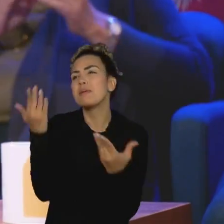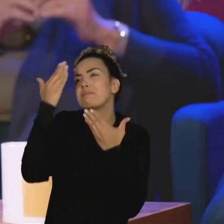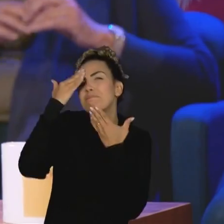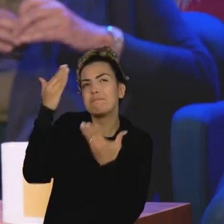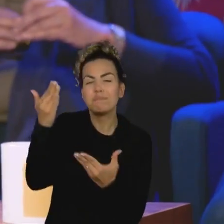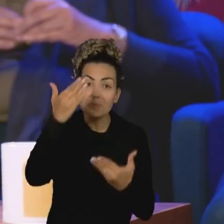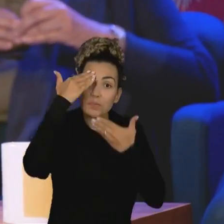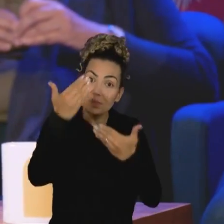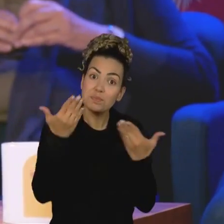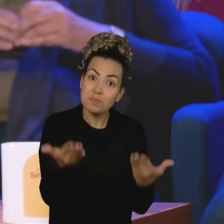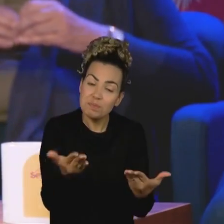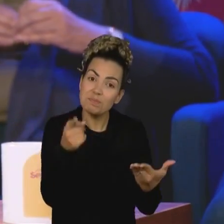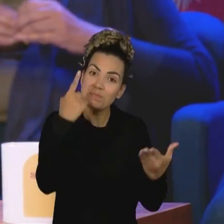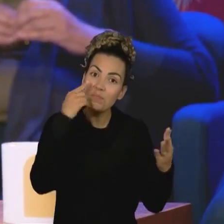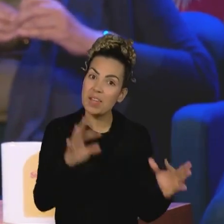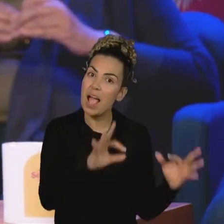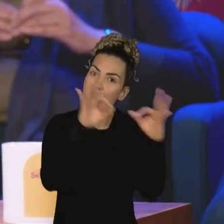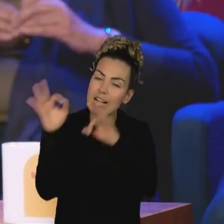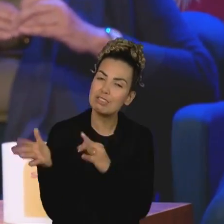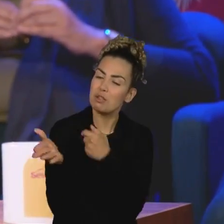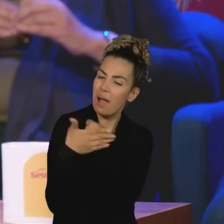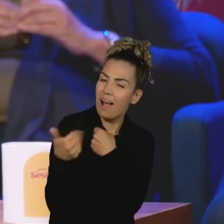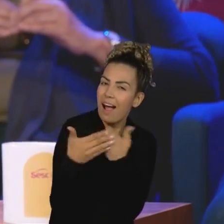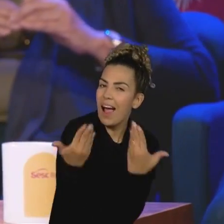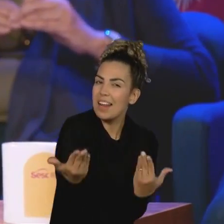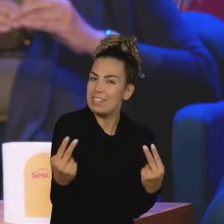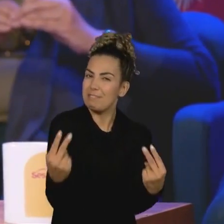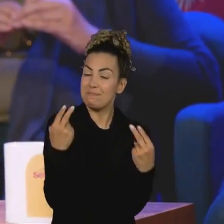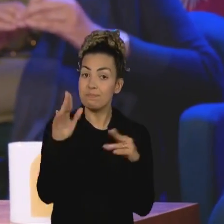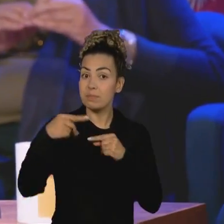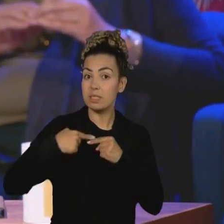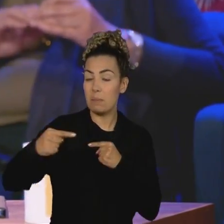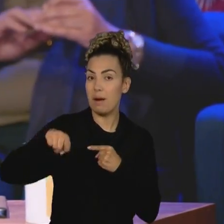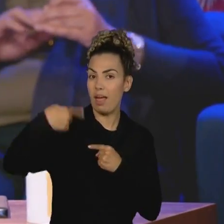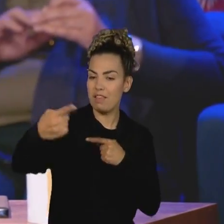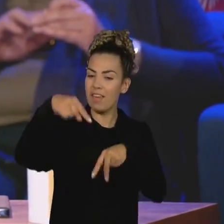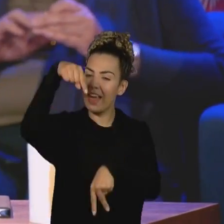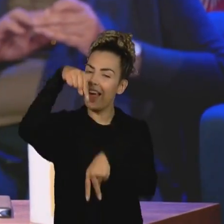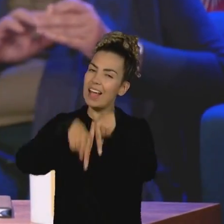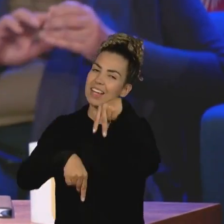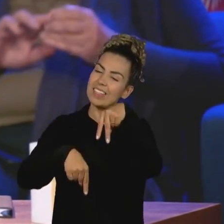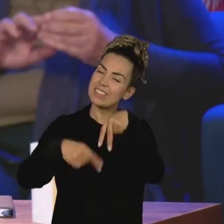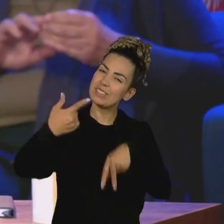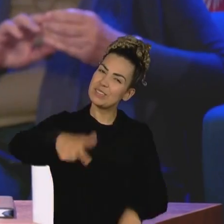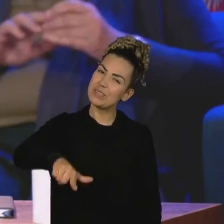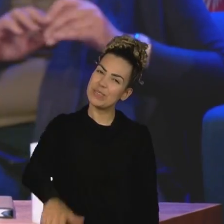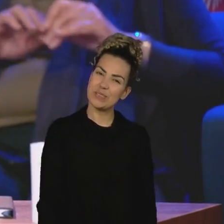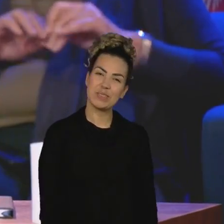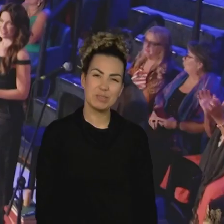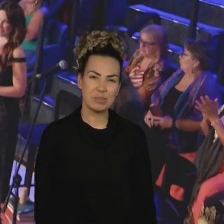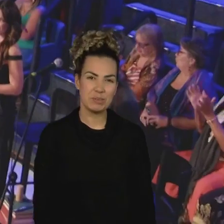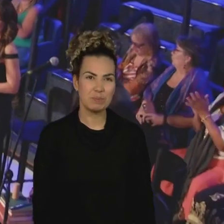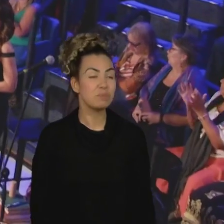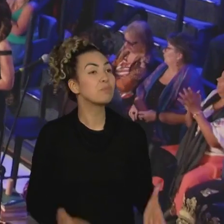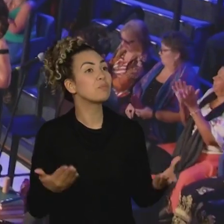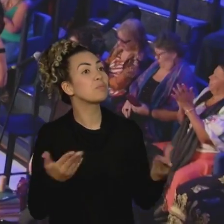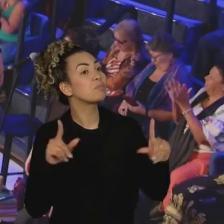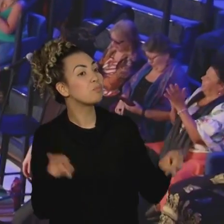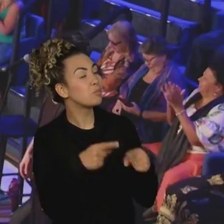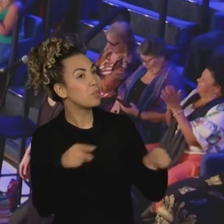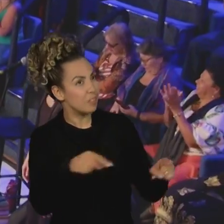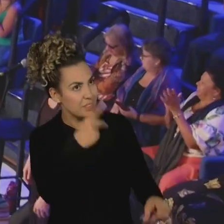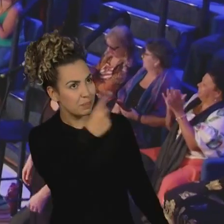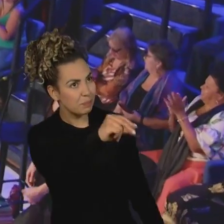Obrigado pelo seu carinho, pela sua audiência. Semana que vem tem mais Arena dos Saberes. Vamos lá,